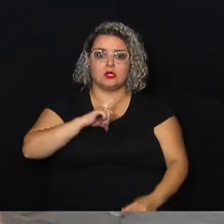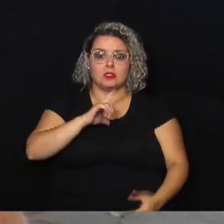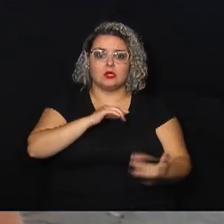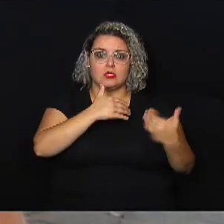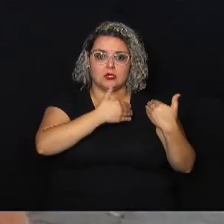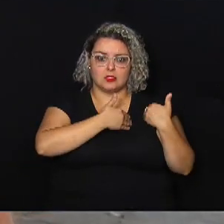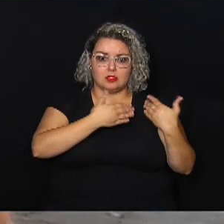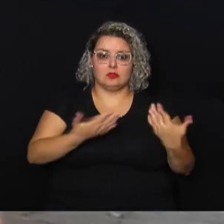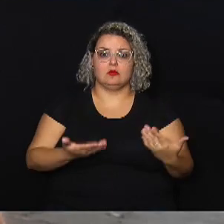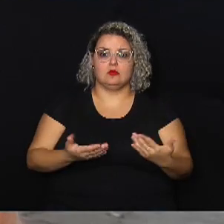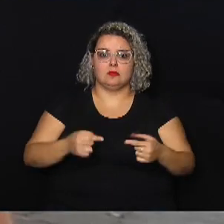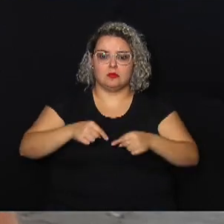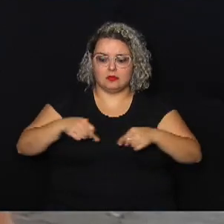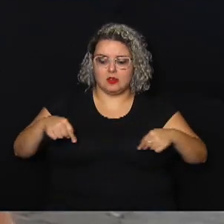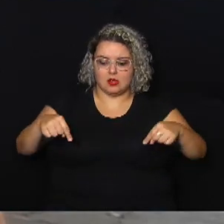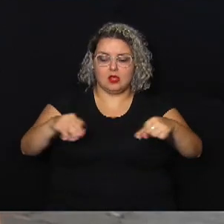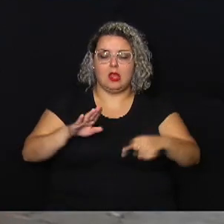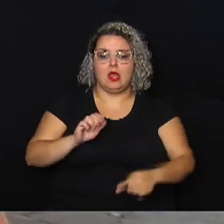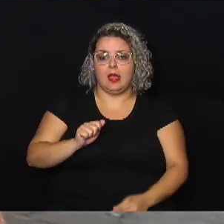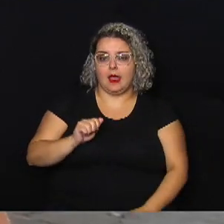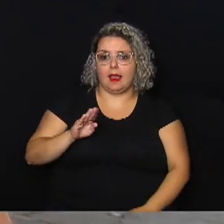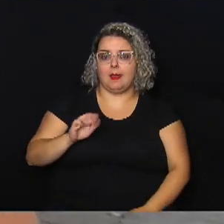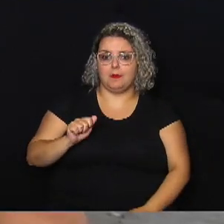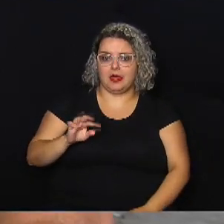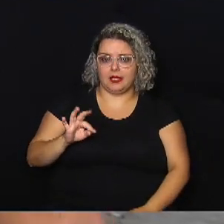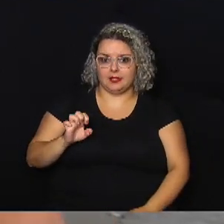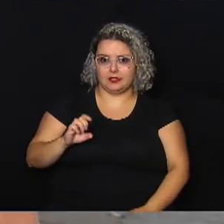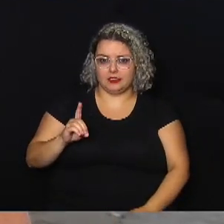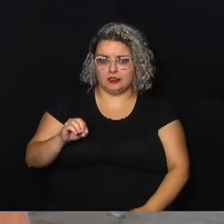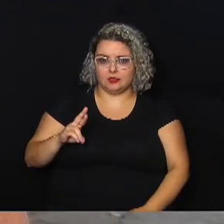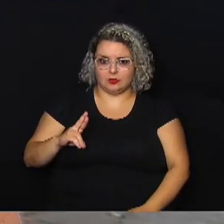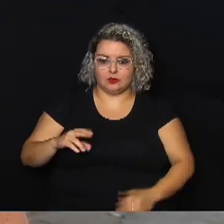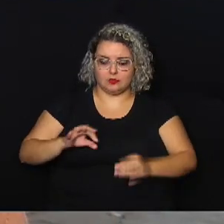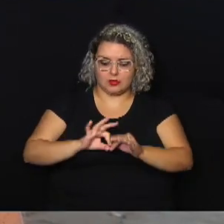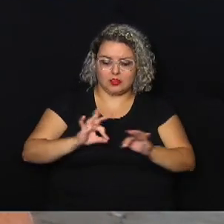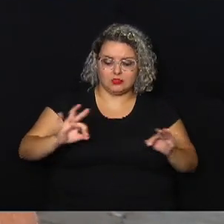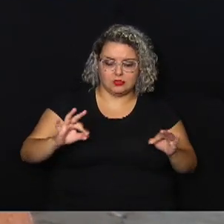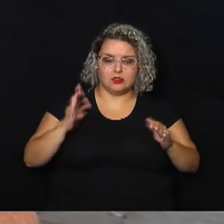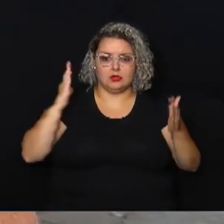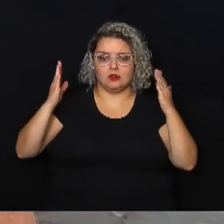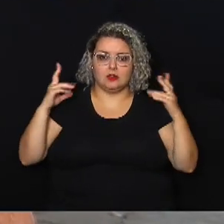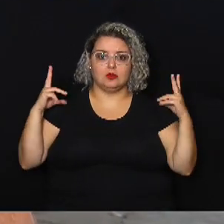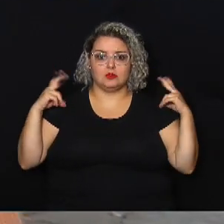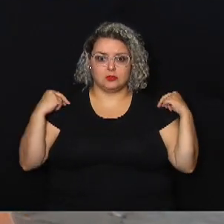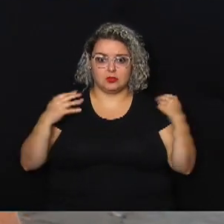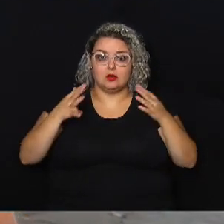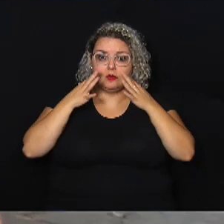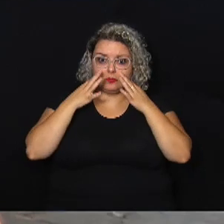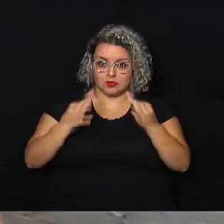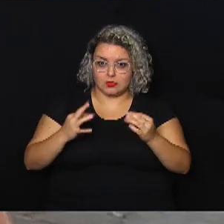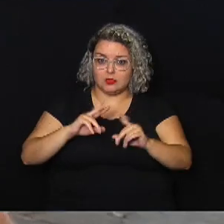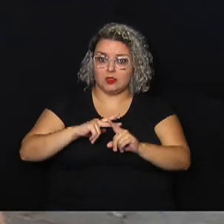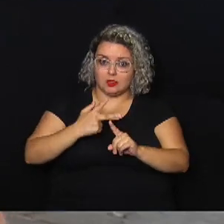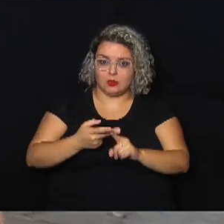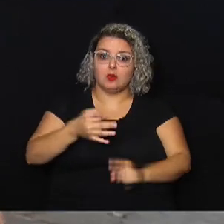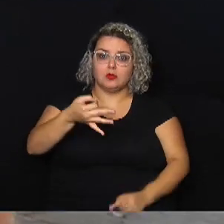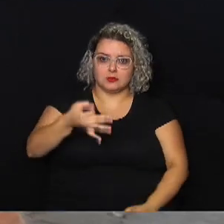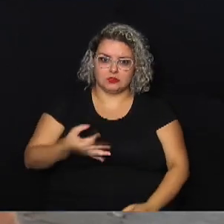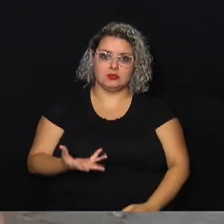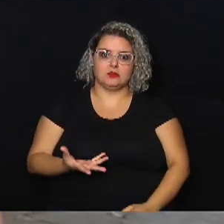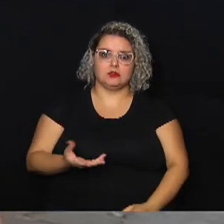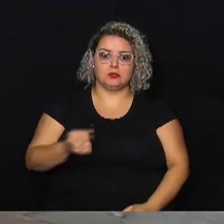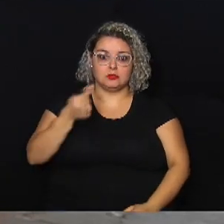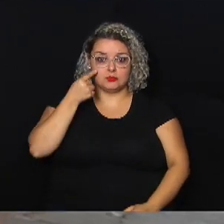de colocar esses abatedouros para não ficar pessoas em volta do caminhão, né? O motorista tem que estar com atenção redobrada. Com certeza, sempre de